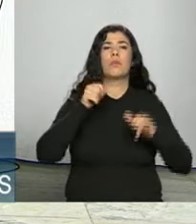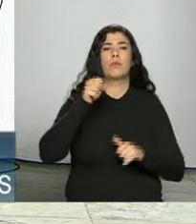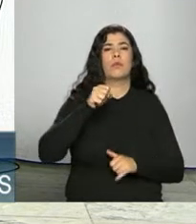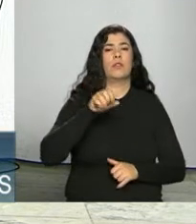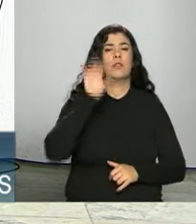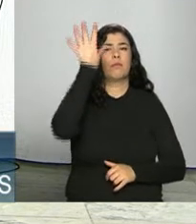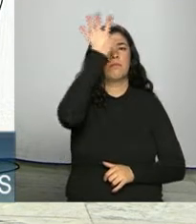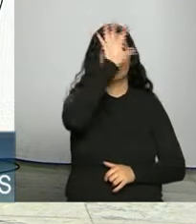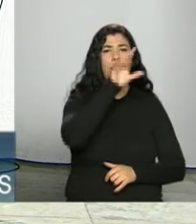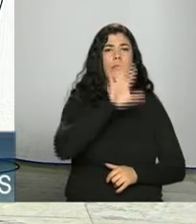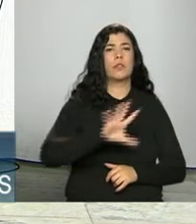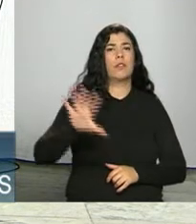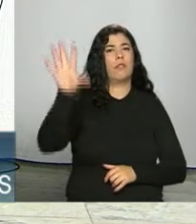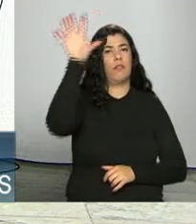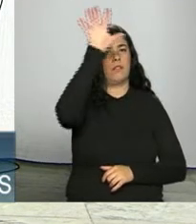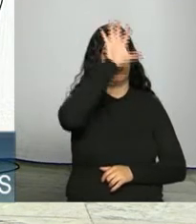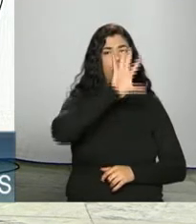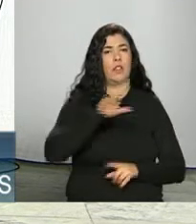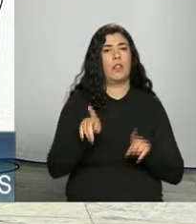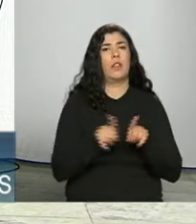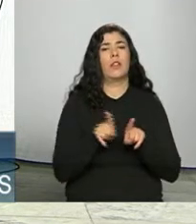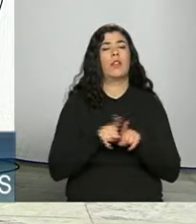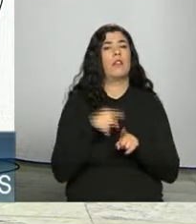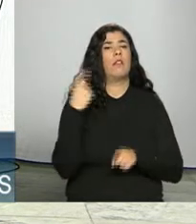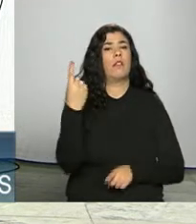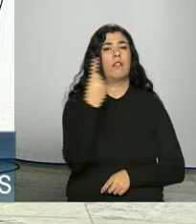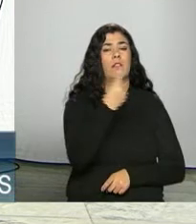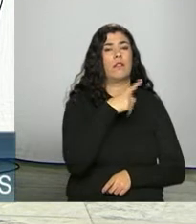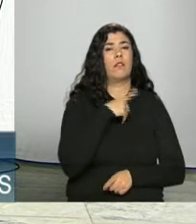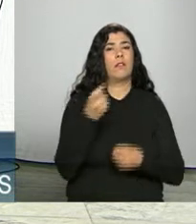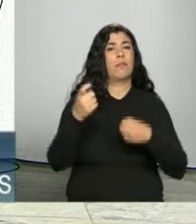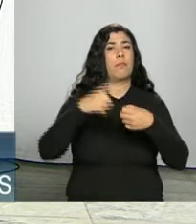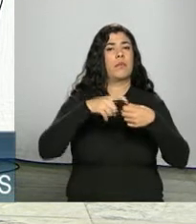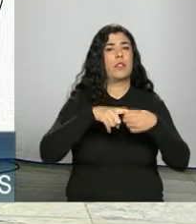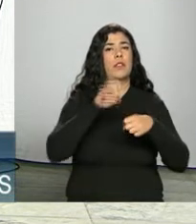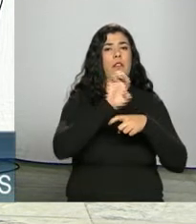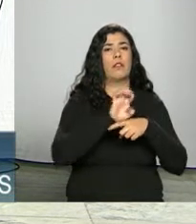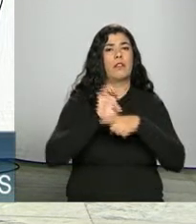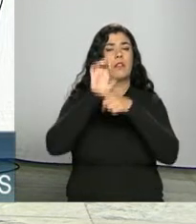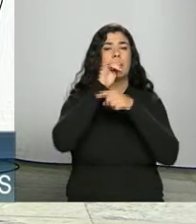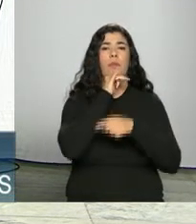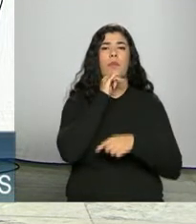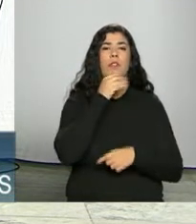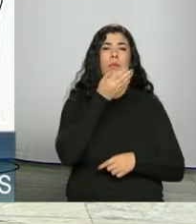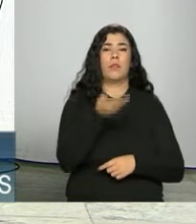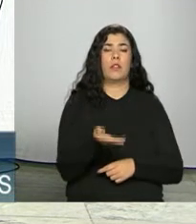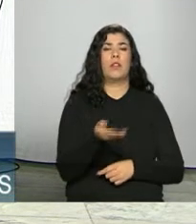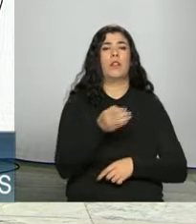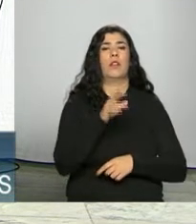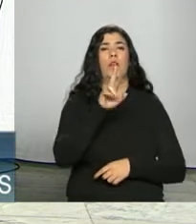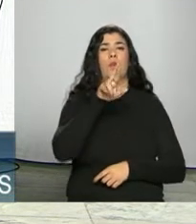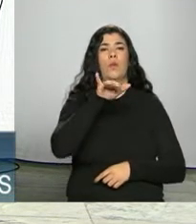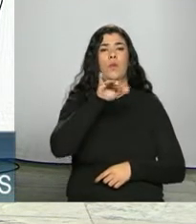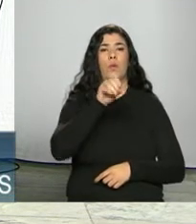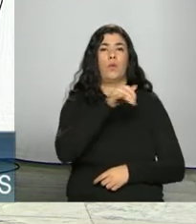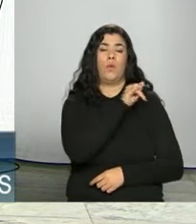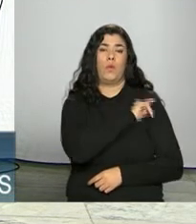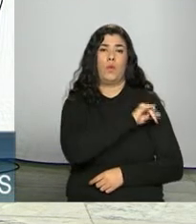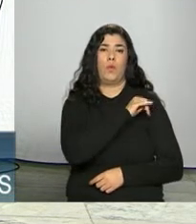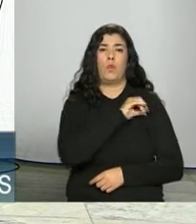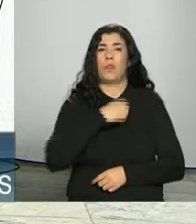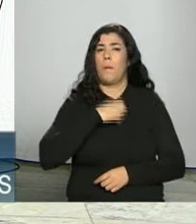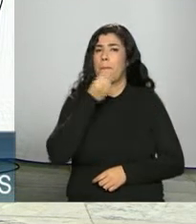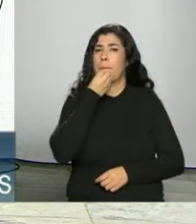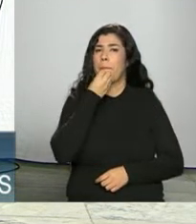e nacionalmente tá e obviamente daquilo que couber fazer parceria com os estados fazendo hospital de Janeiro lançou uma última uma